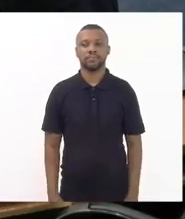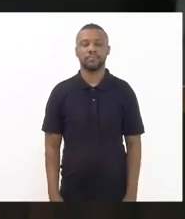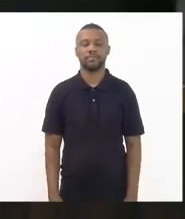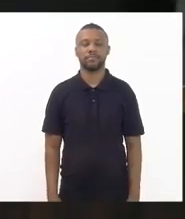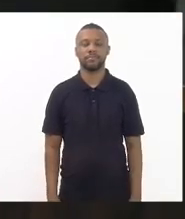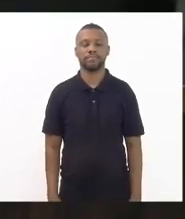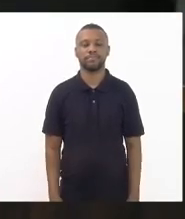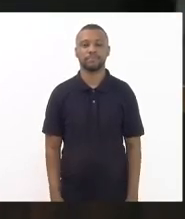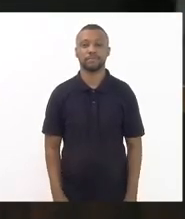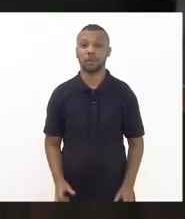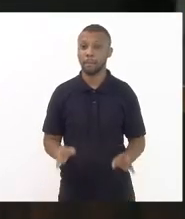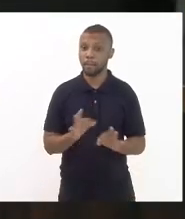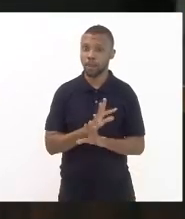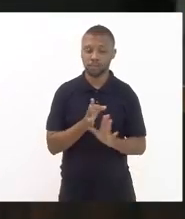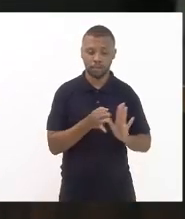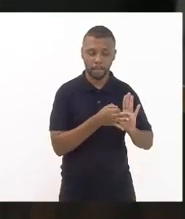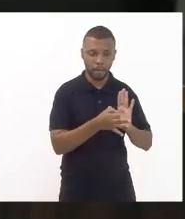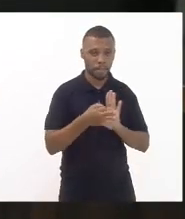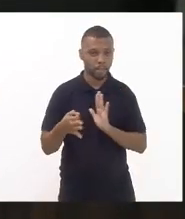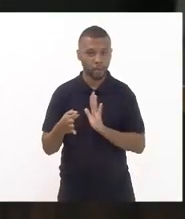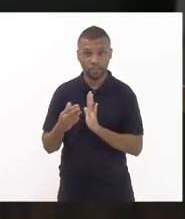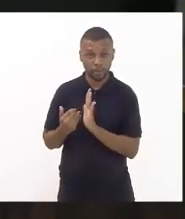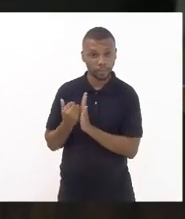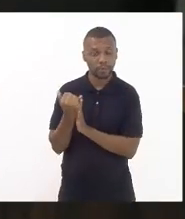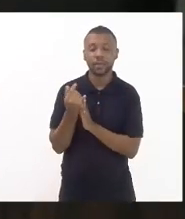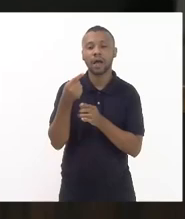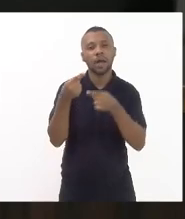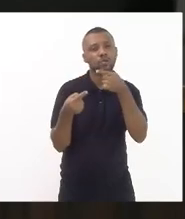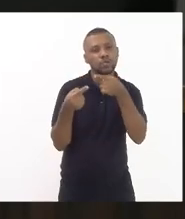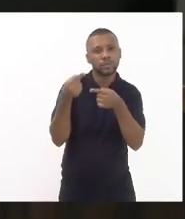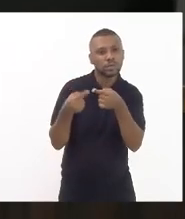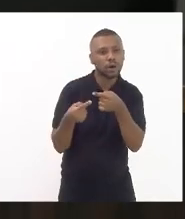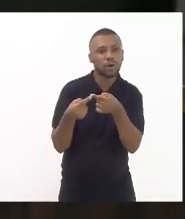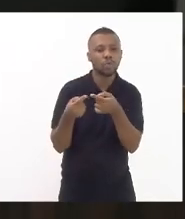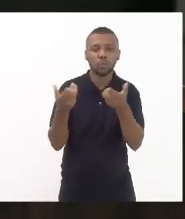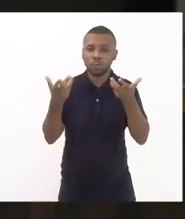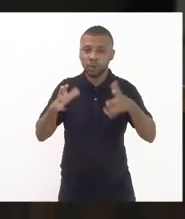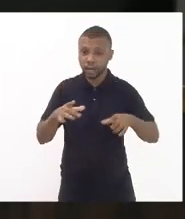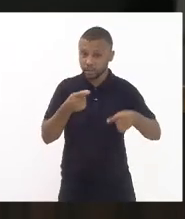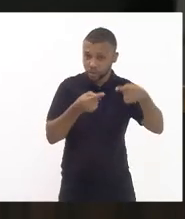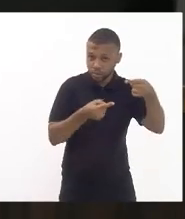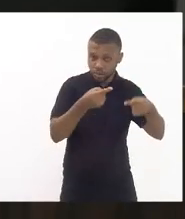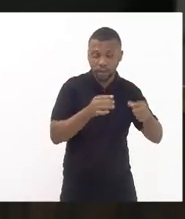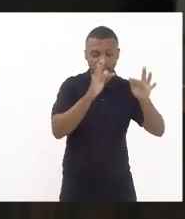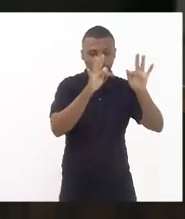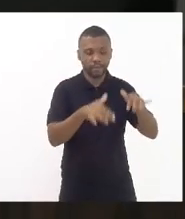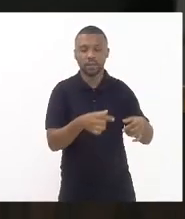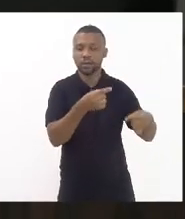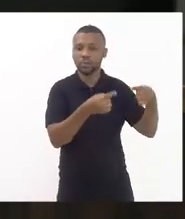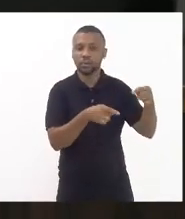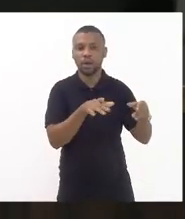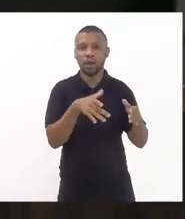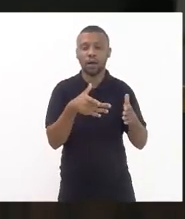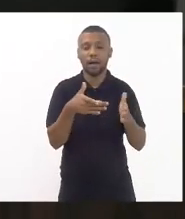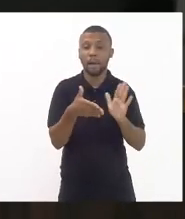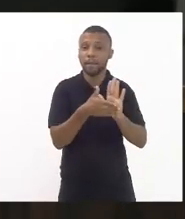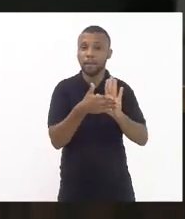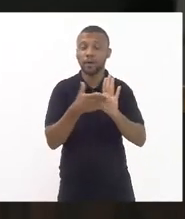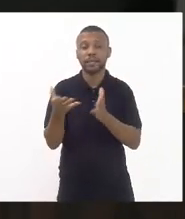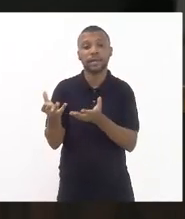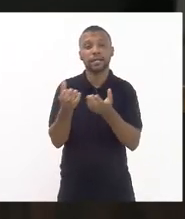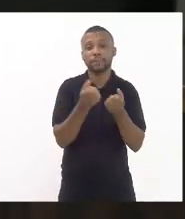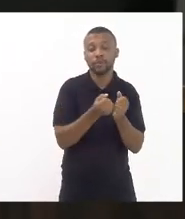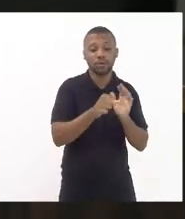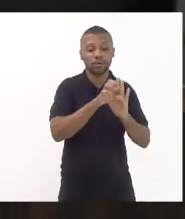Com os pareceres emitidos em discussão. Não havendo quem queira discutir, encerrada a discussão. Presidente, proposta, recebeu 18 emendas e